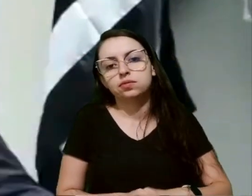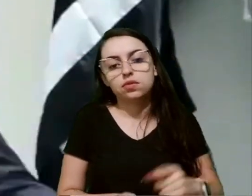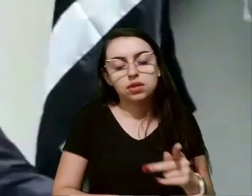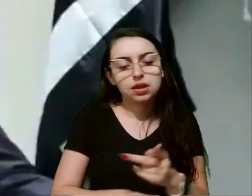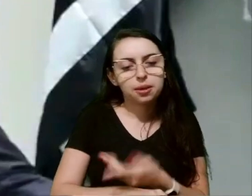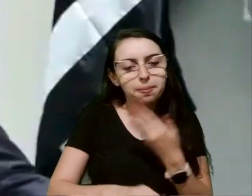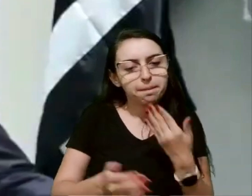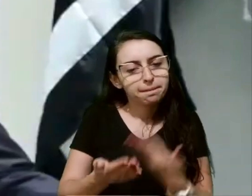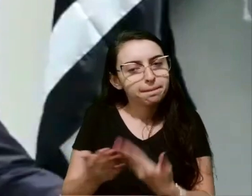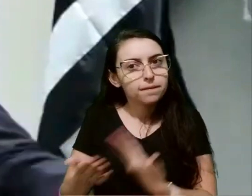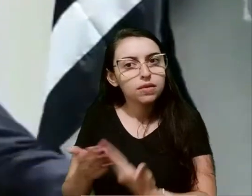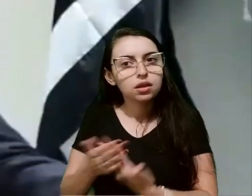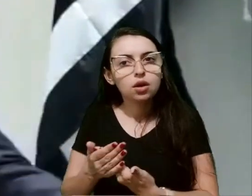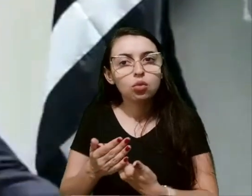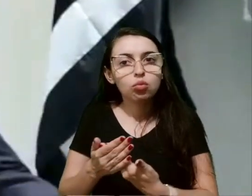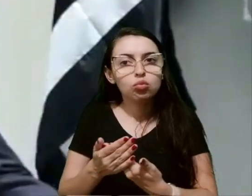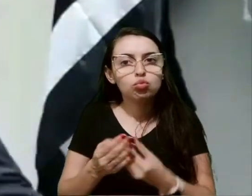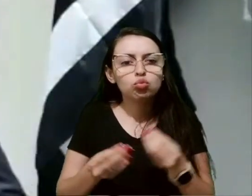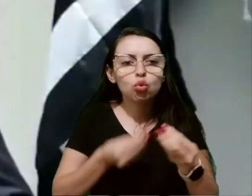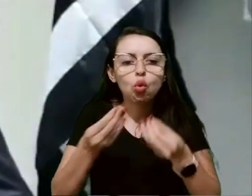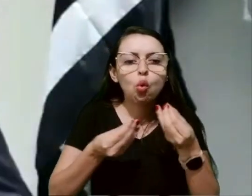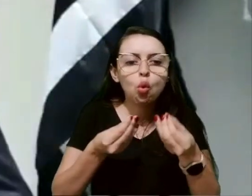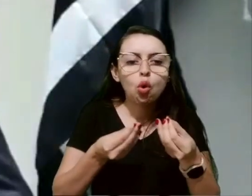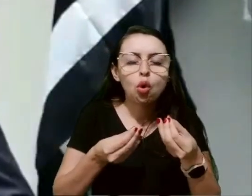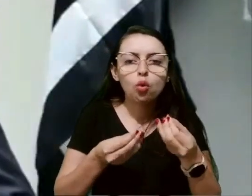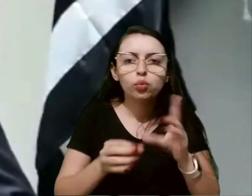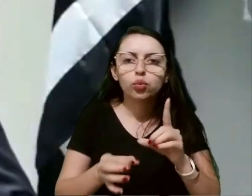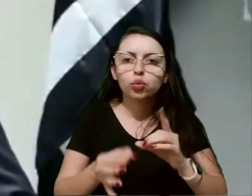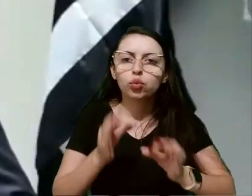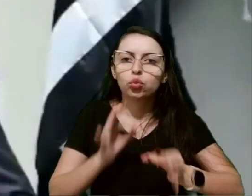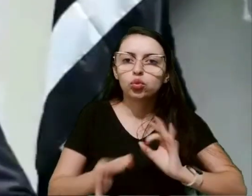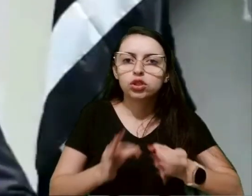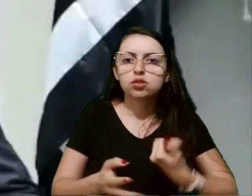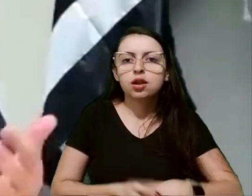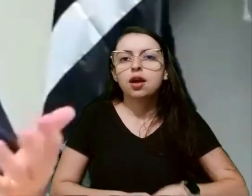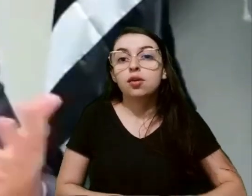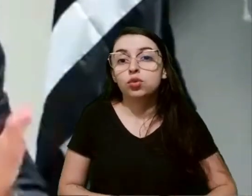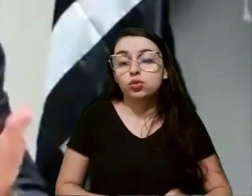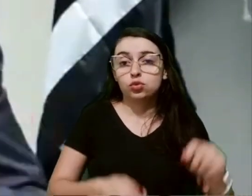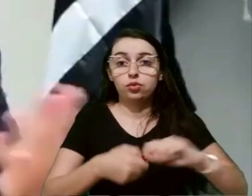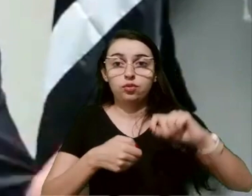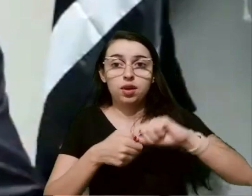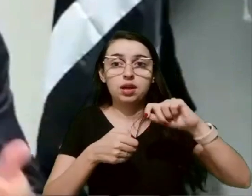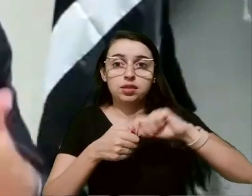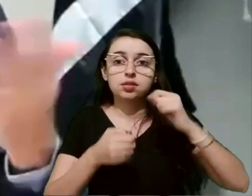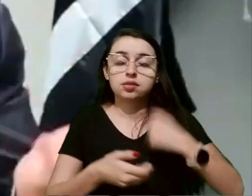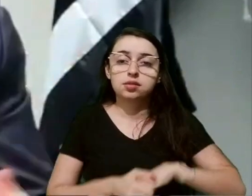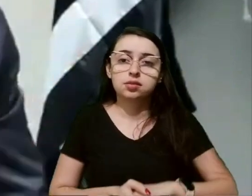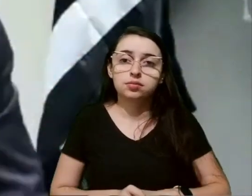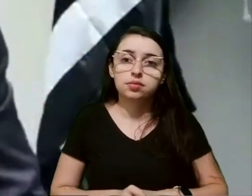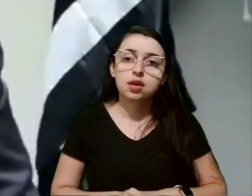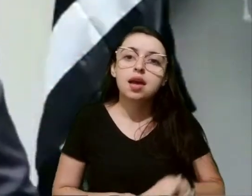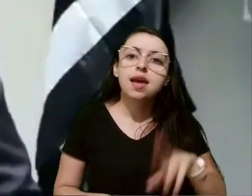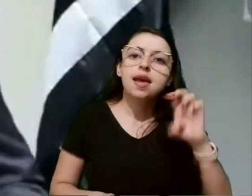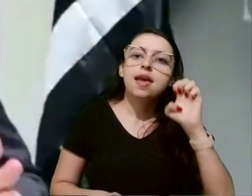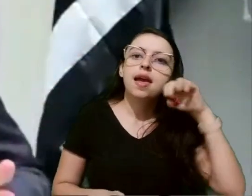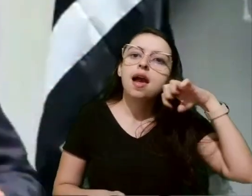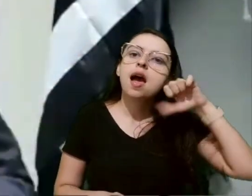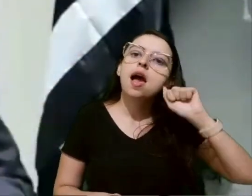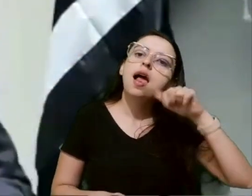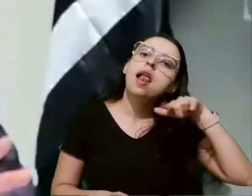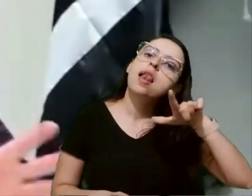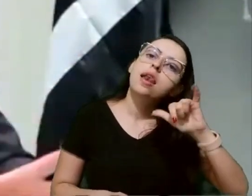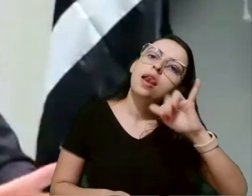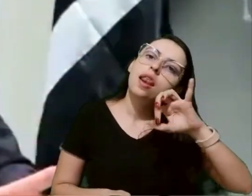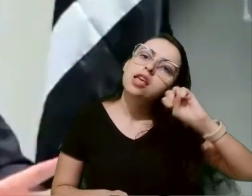estudar o comportamento dos tribunais". Né. E essa, a gente sabe que é o chamado realismo jurídico, né, de pessoas que